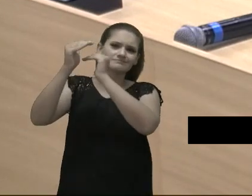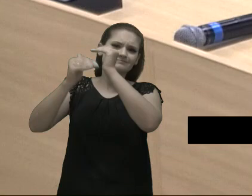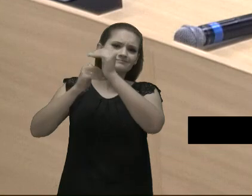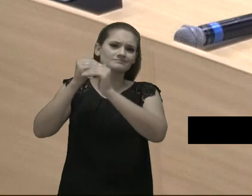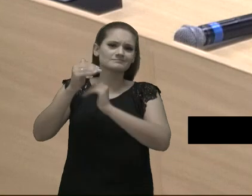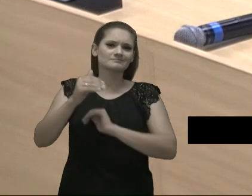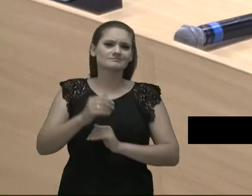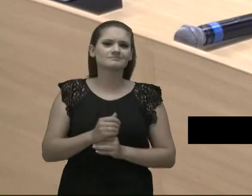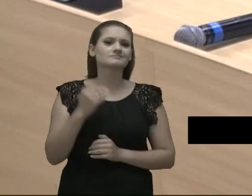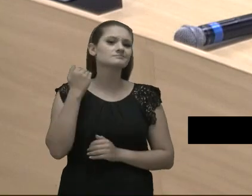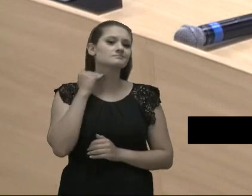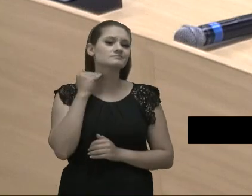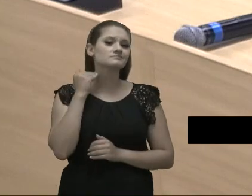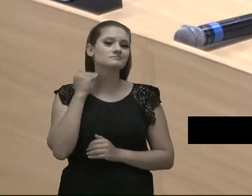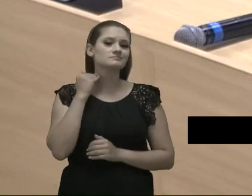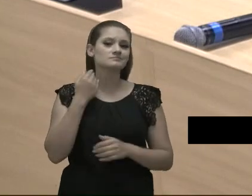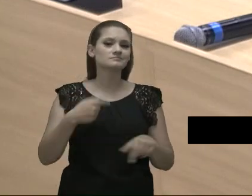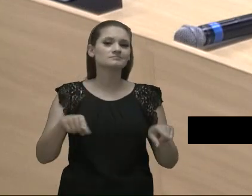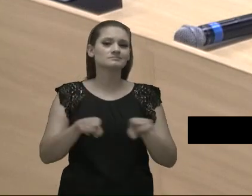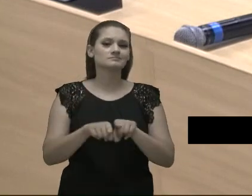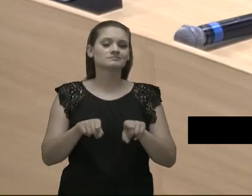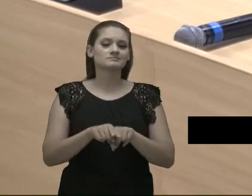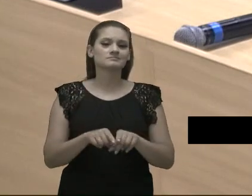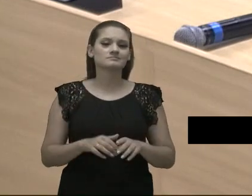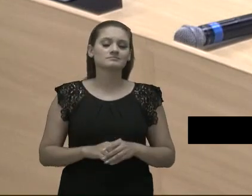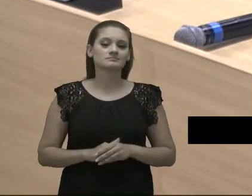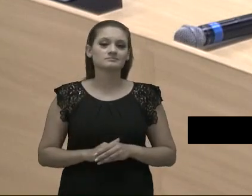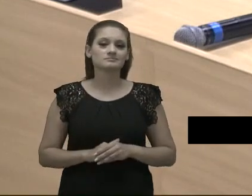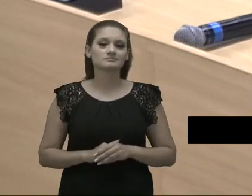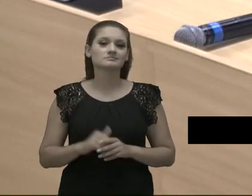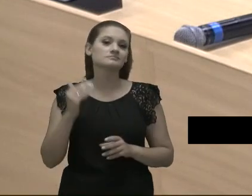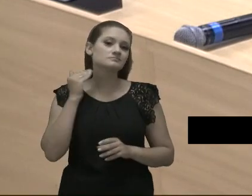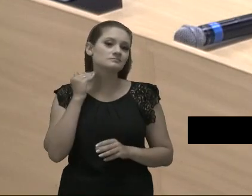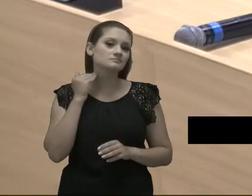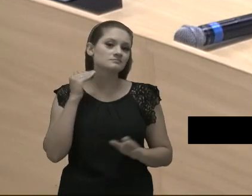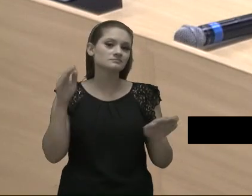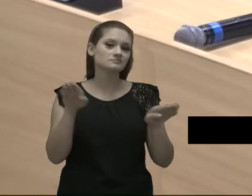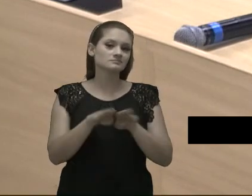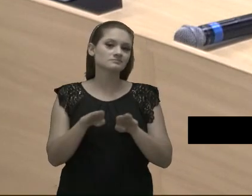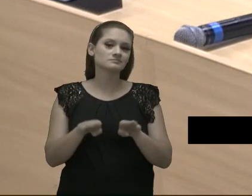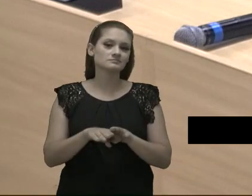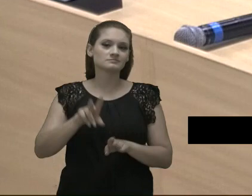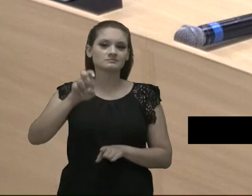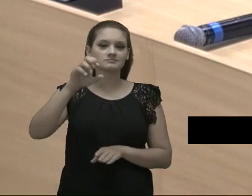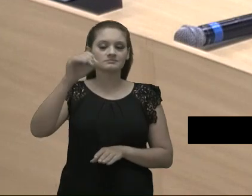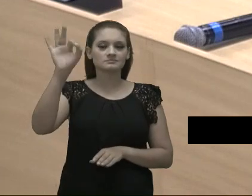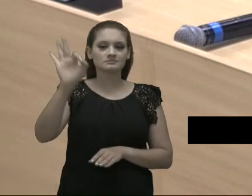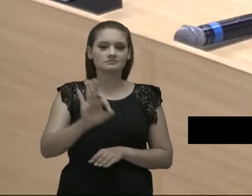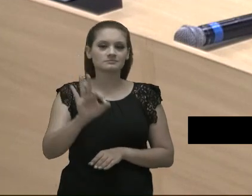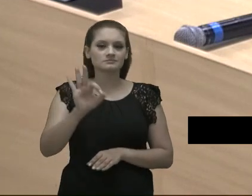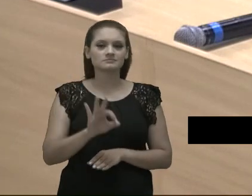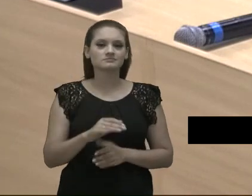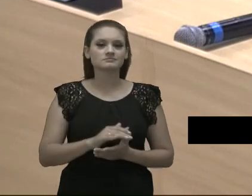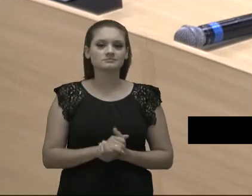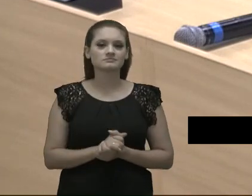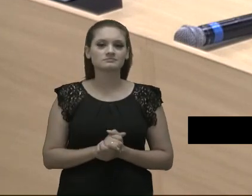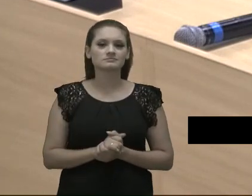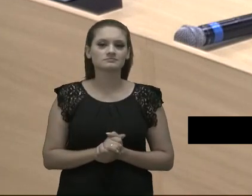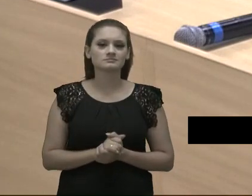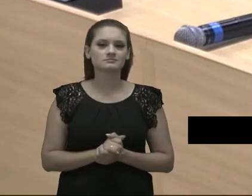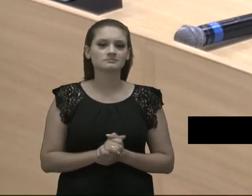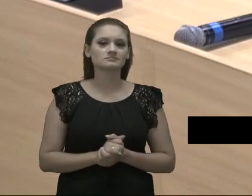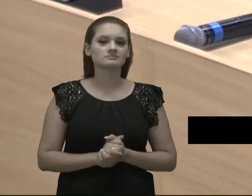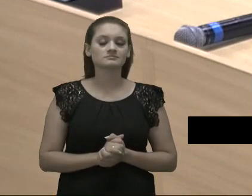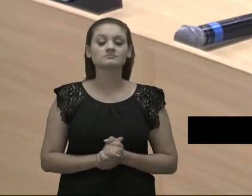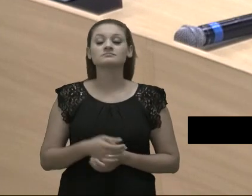parte bancária, então, vai caindo. Vai cair, então, 50% de todos da San Marino. Vai sim. Está registrado,